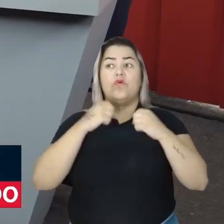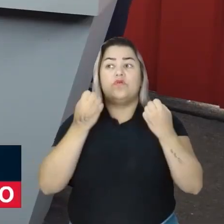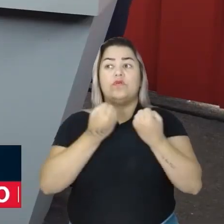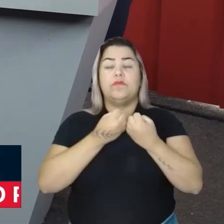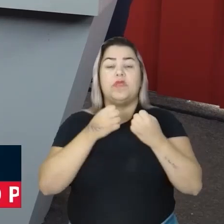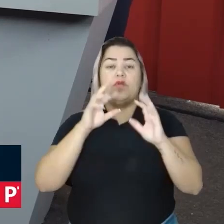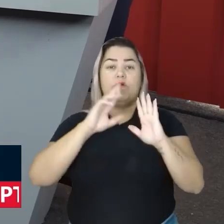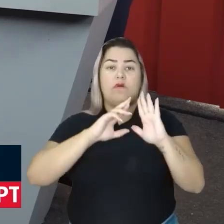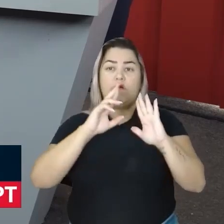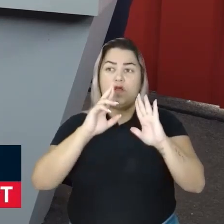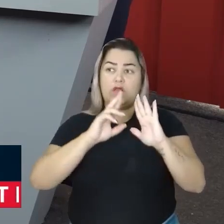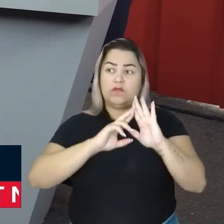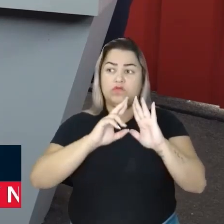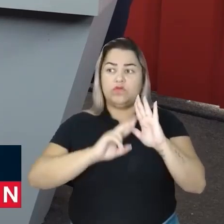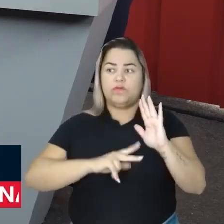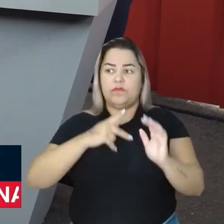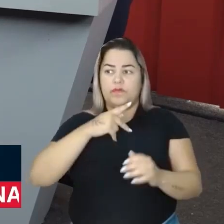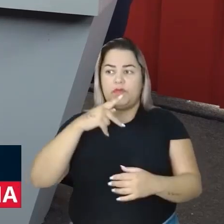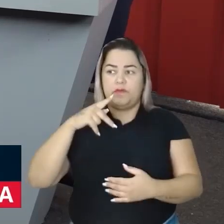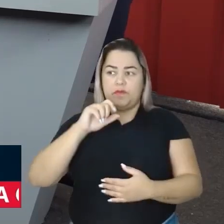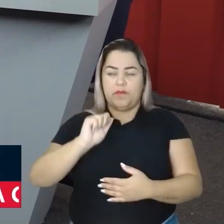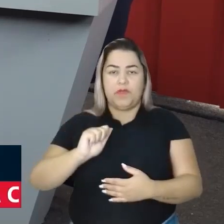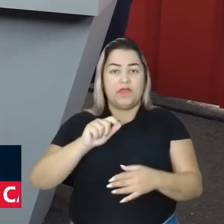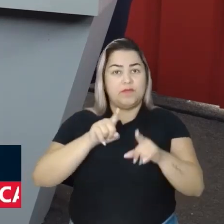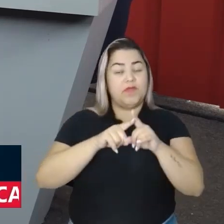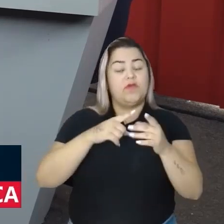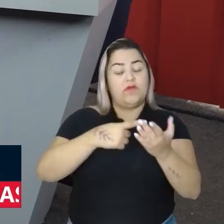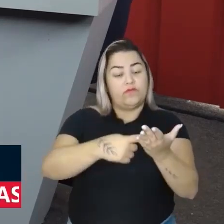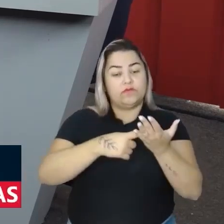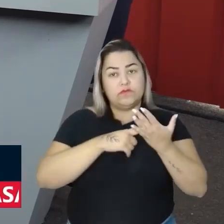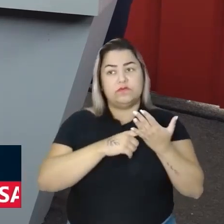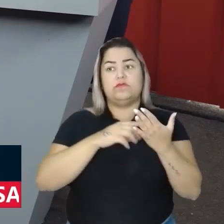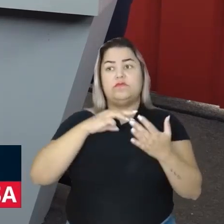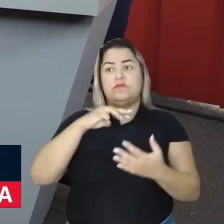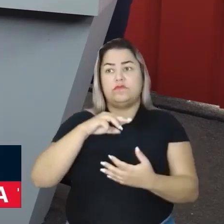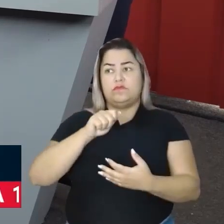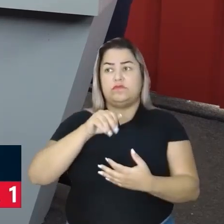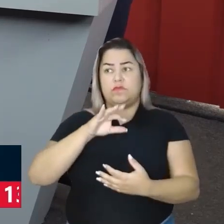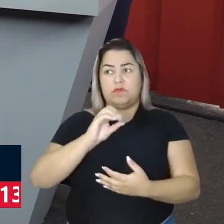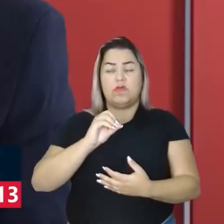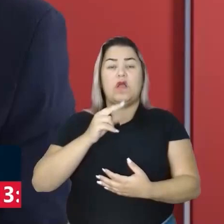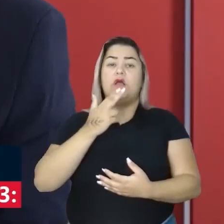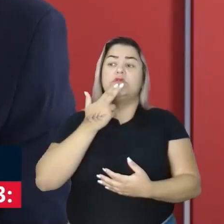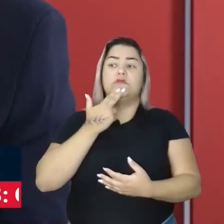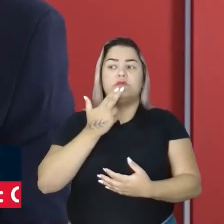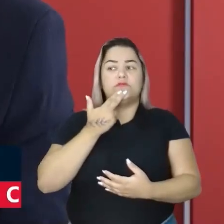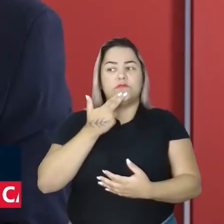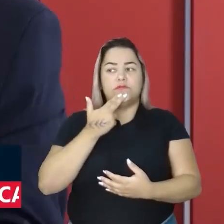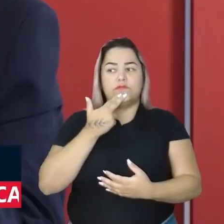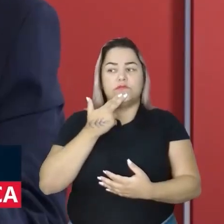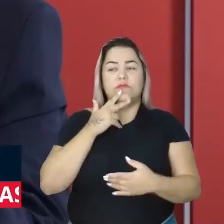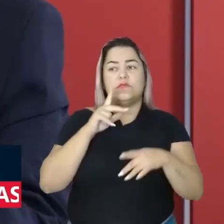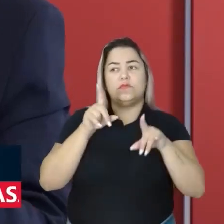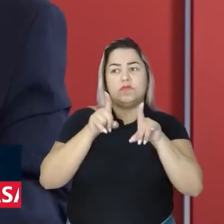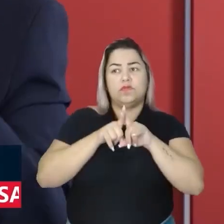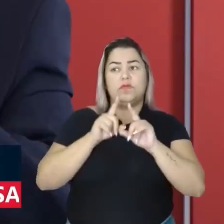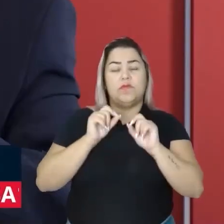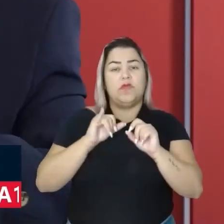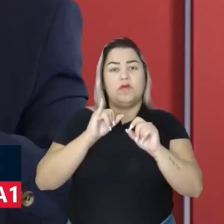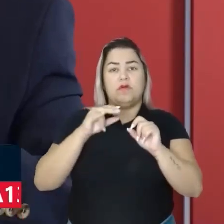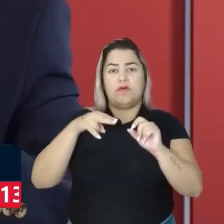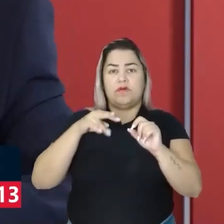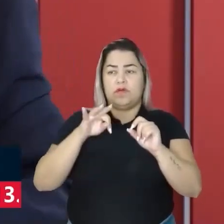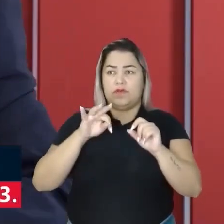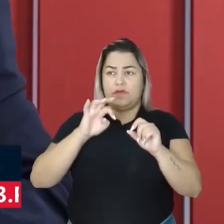relator do PPA, e aí eu fui convidado pelo ministro Márcio Macedo e a Simone Tebet para ir no encontro dos interconselhos. Voltou de